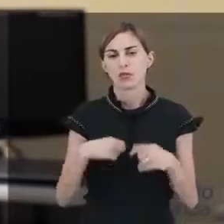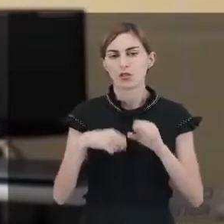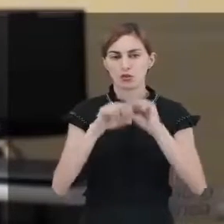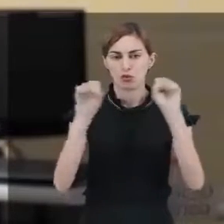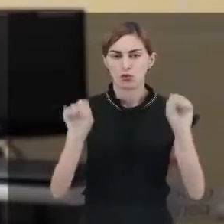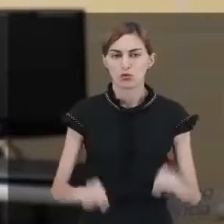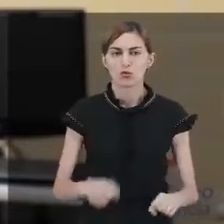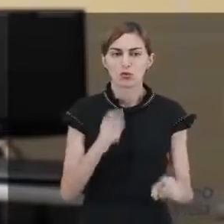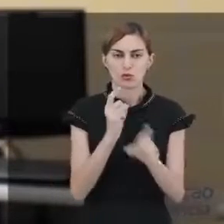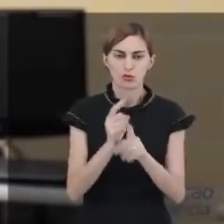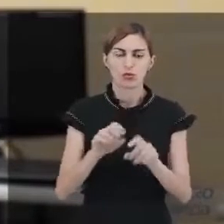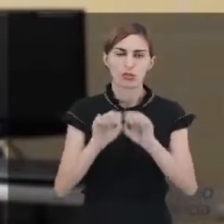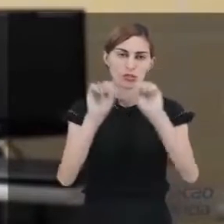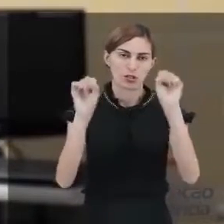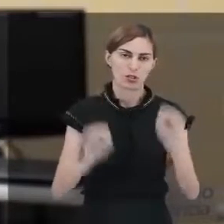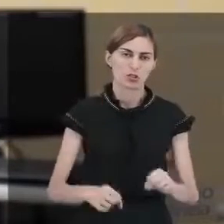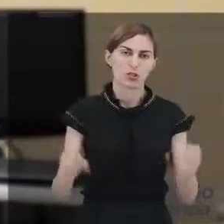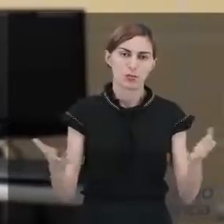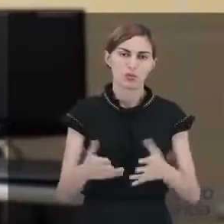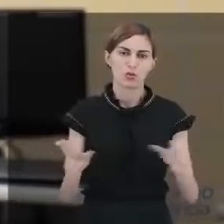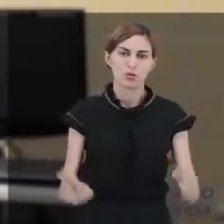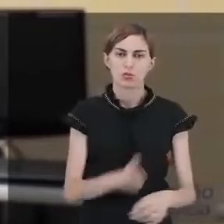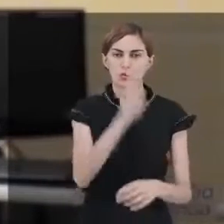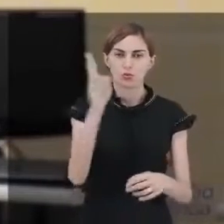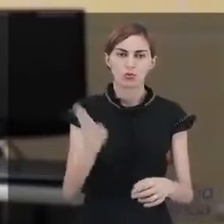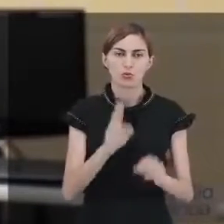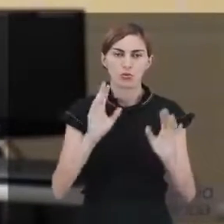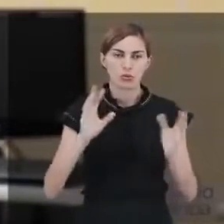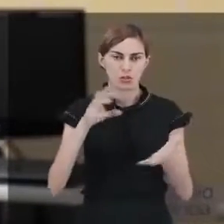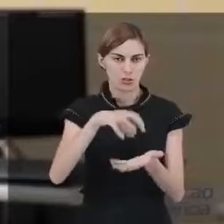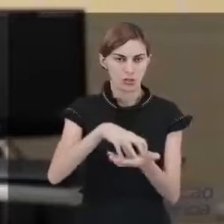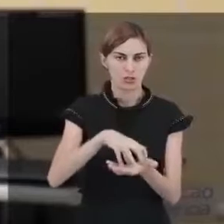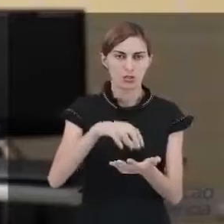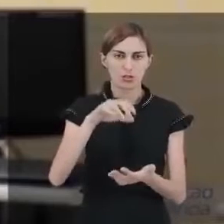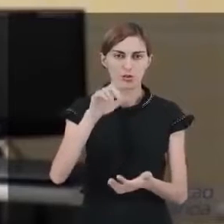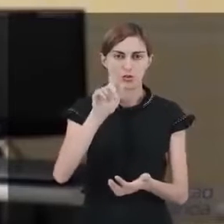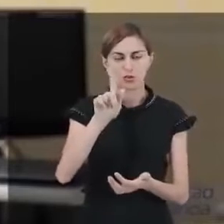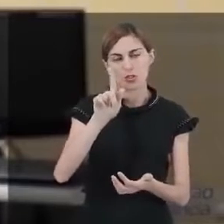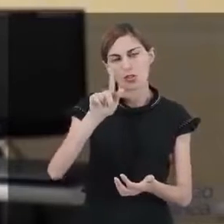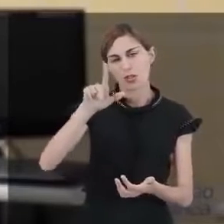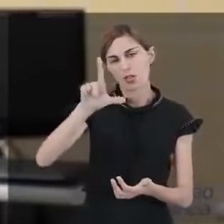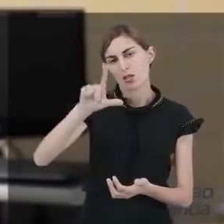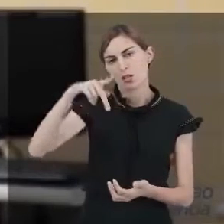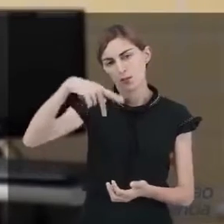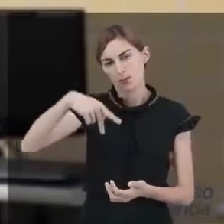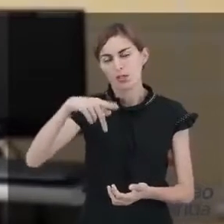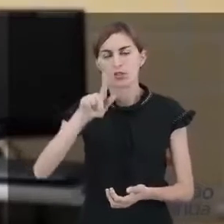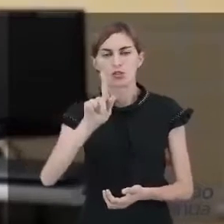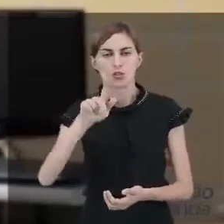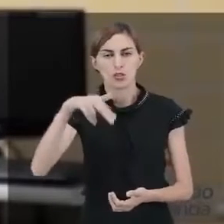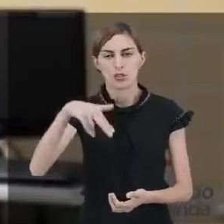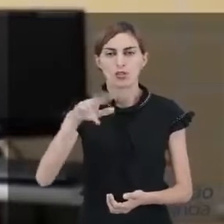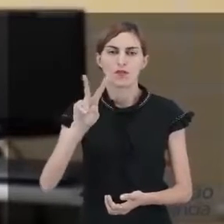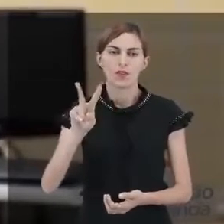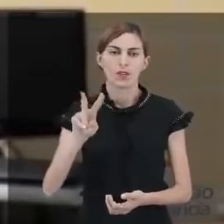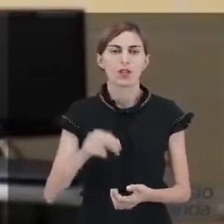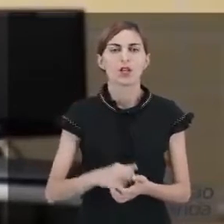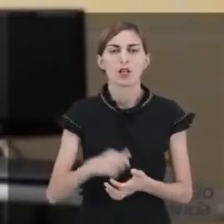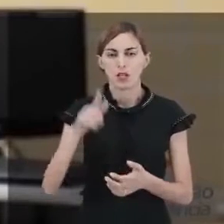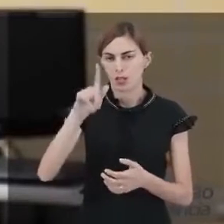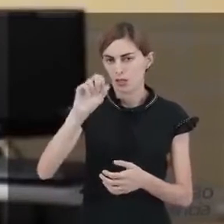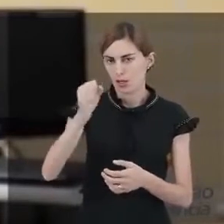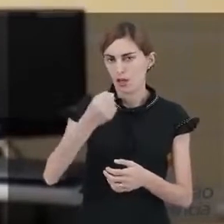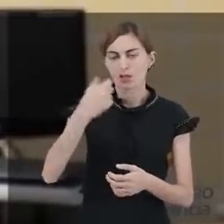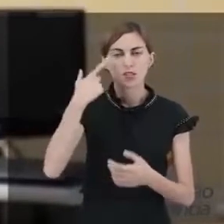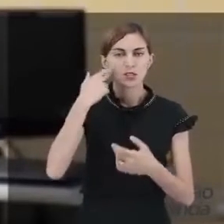o sistema que hoje é muito usado nas edificações, que é a central de GLP ou de GNV, né, de gás natural de veicular,